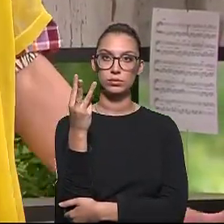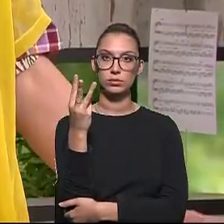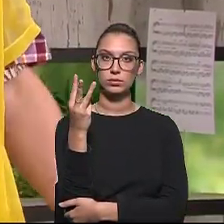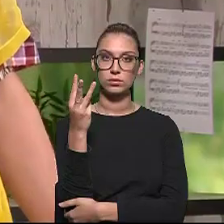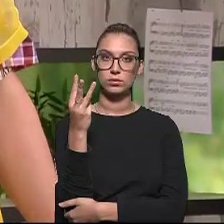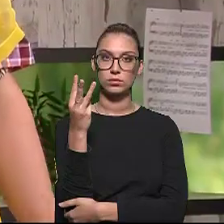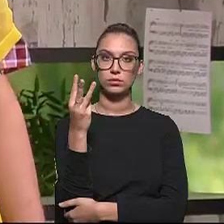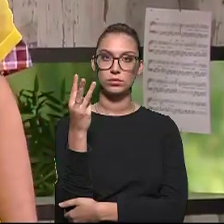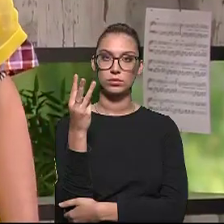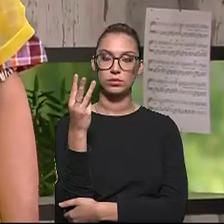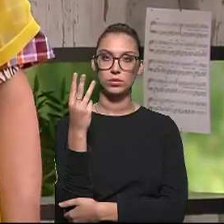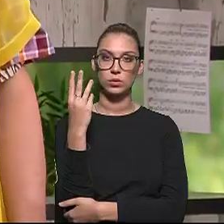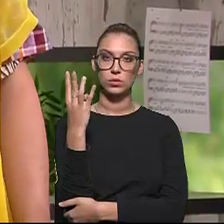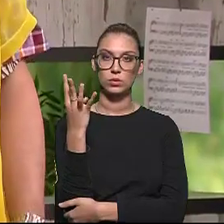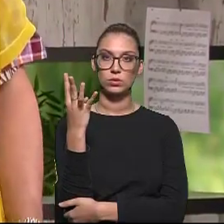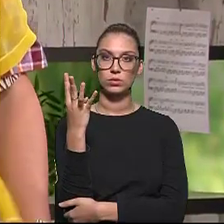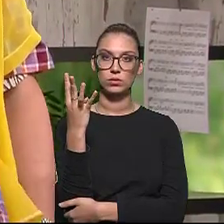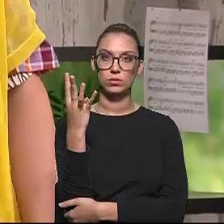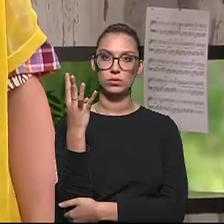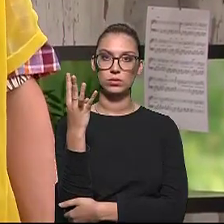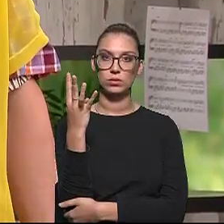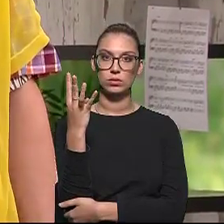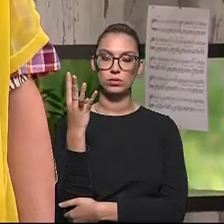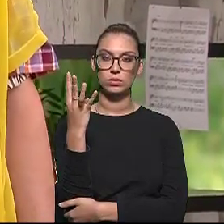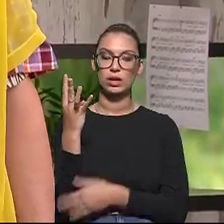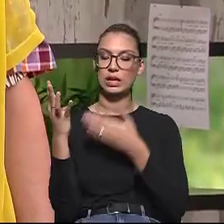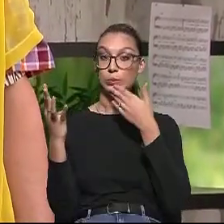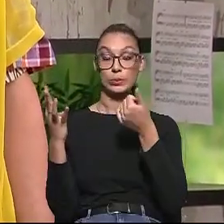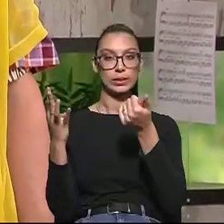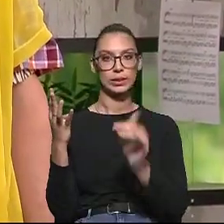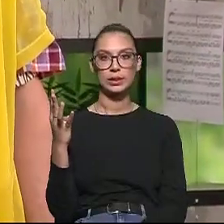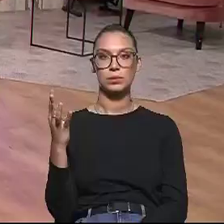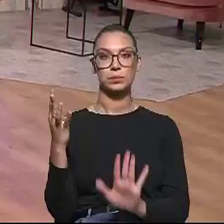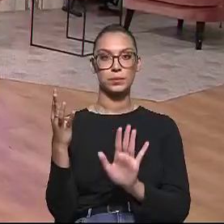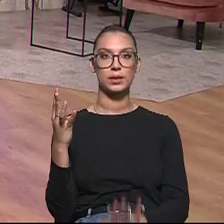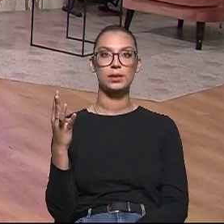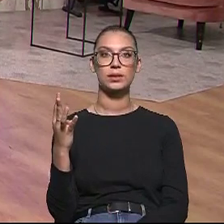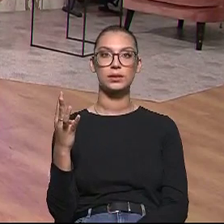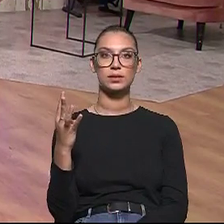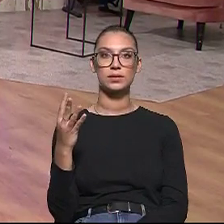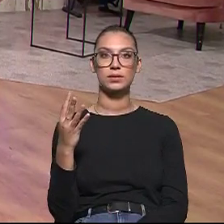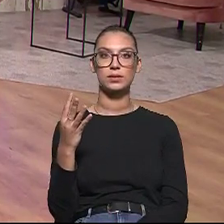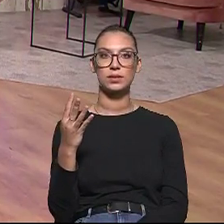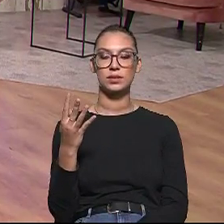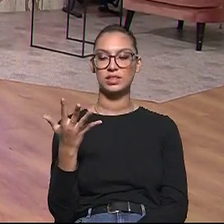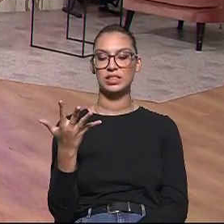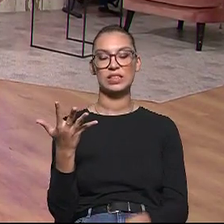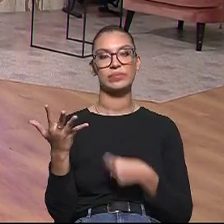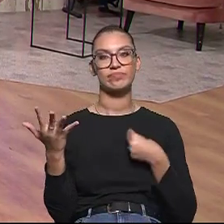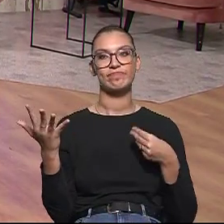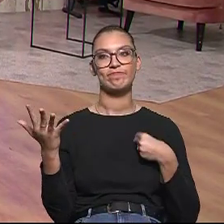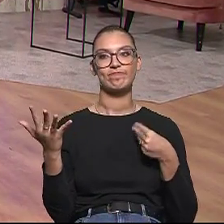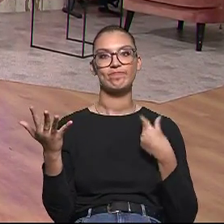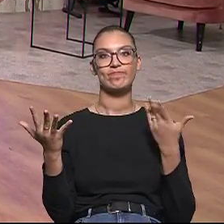3, 4, ai que lindo, pera lá, estica uma, olha, 5, coitadinho, pera lá